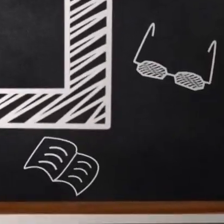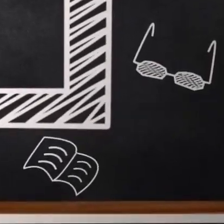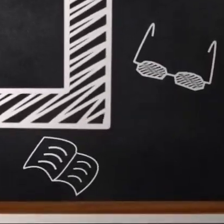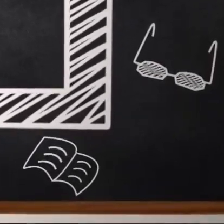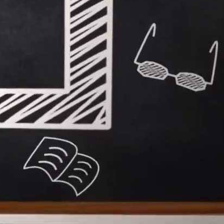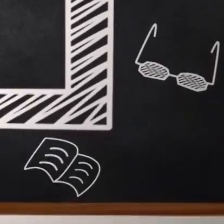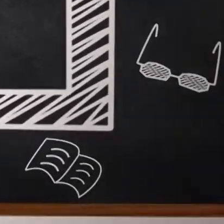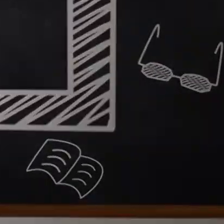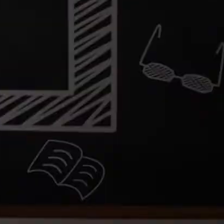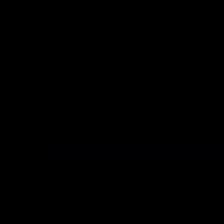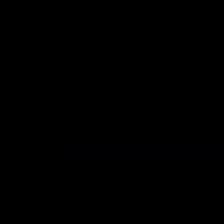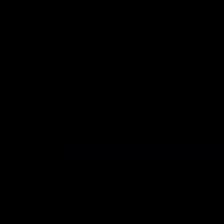contribuir para o estudo de vocês. Obrigada pela companhia e até a nossa próxima aula.